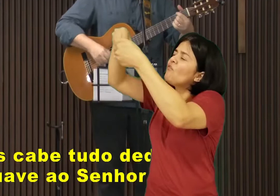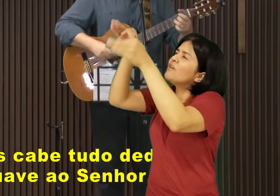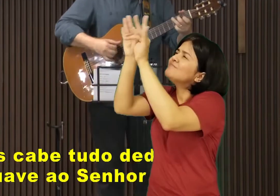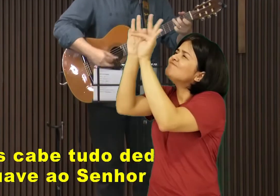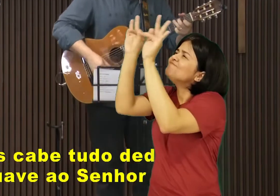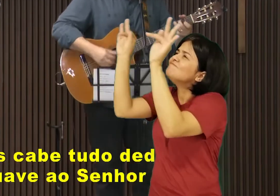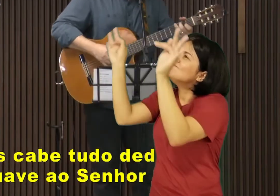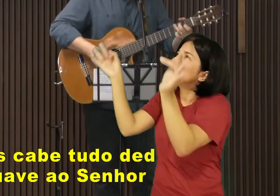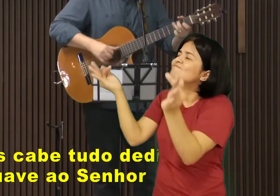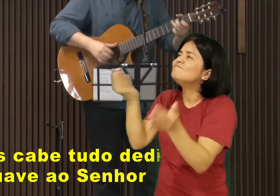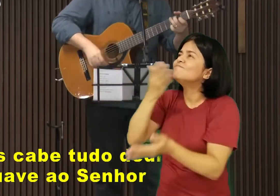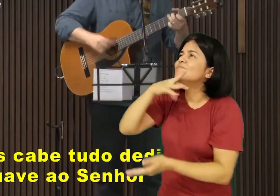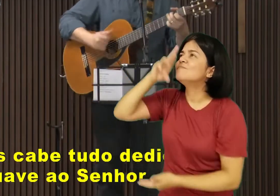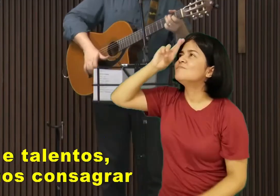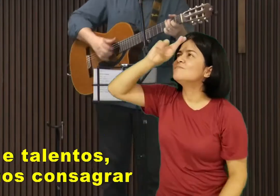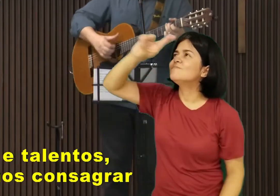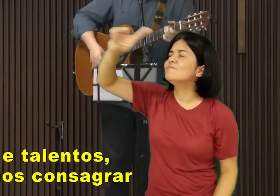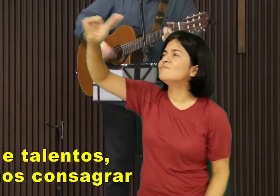ao Senhor.